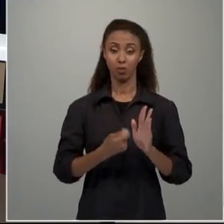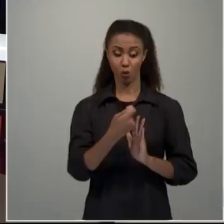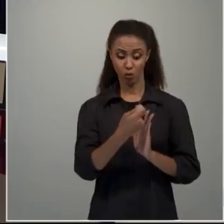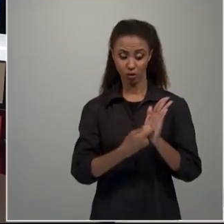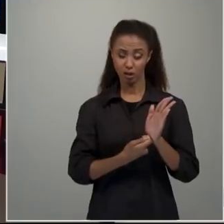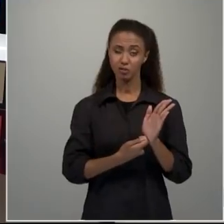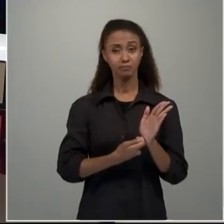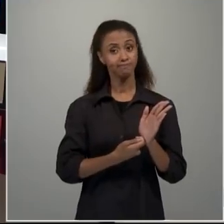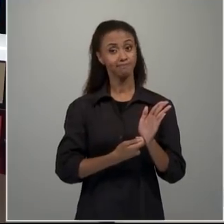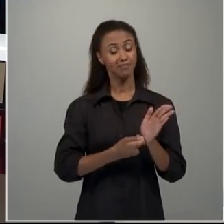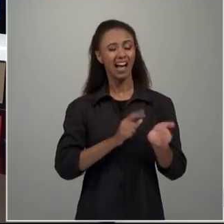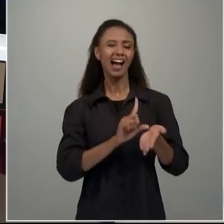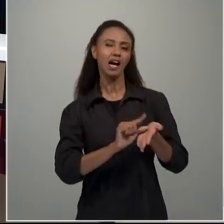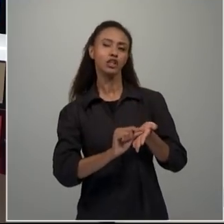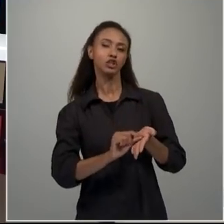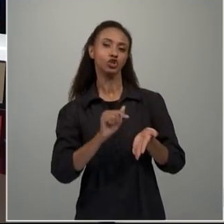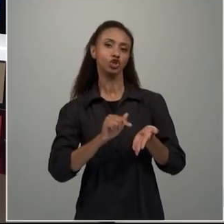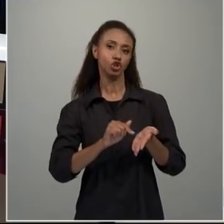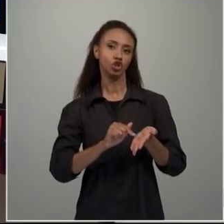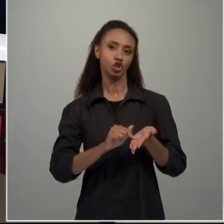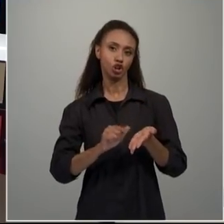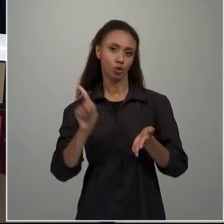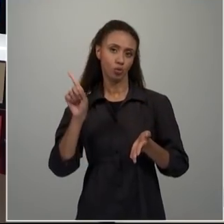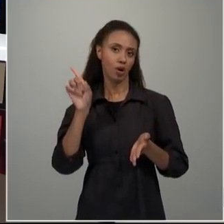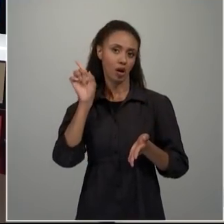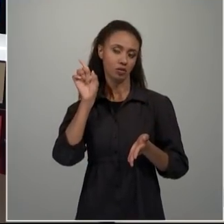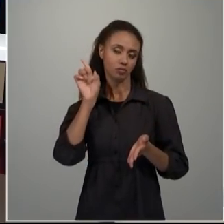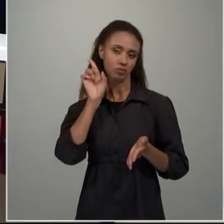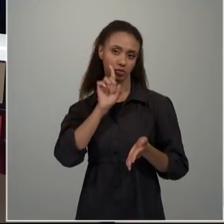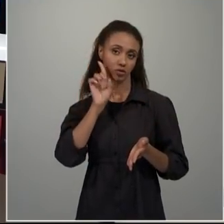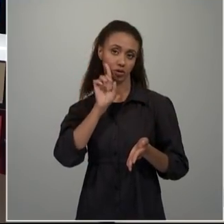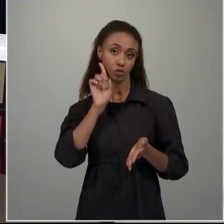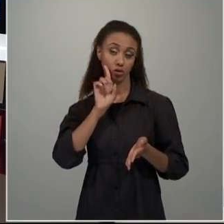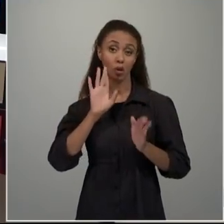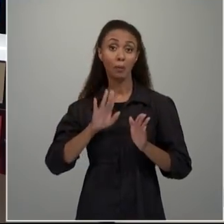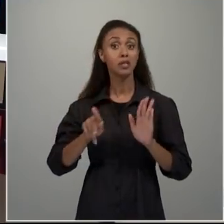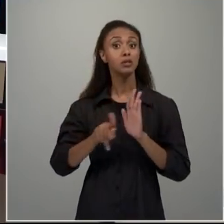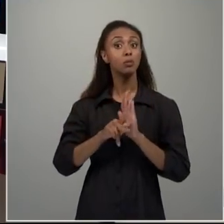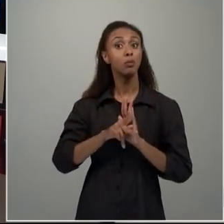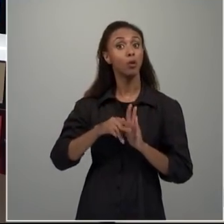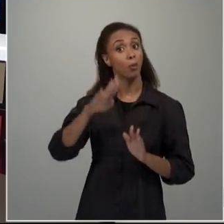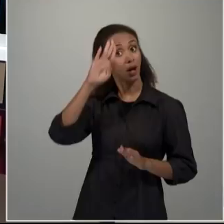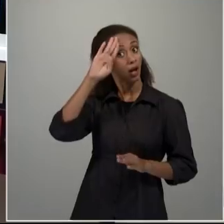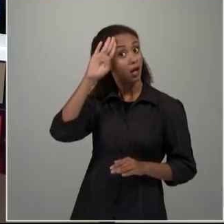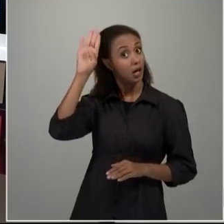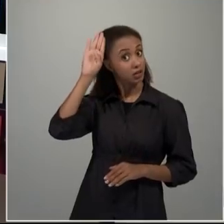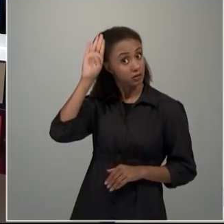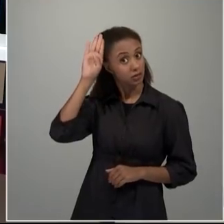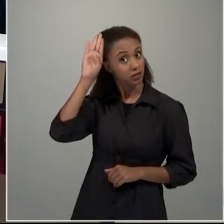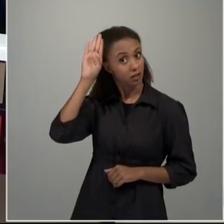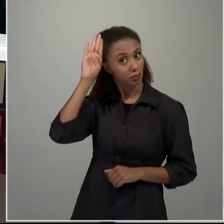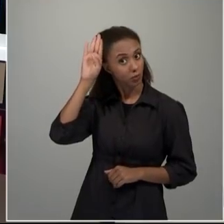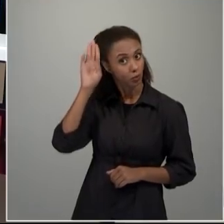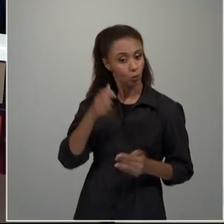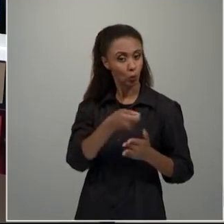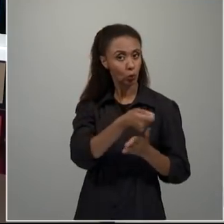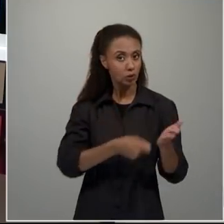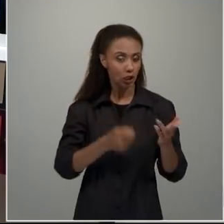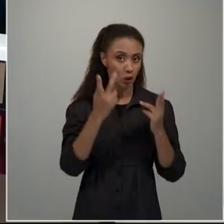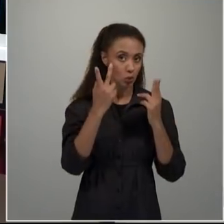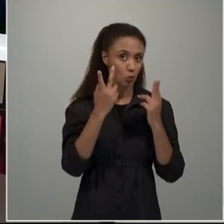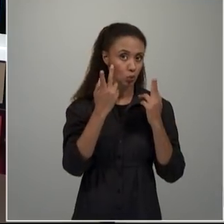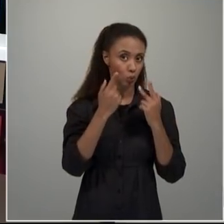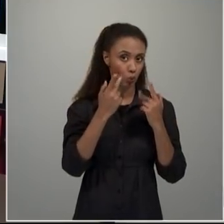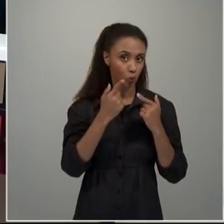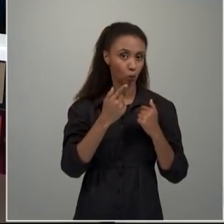artigo de harvard só que não é um artigo acadêmico já vou explicar as diferenças tá então aí nós vamos ter que fazer um tipo de leitura